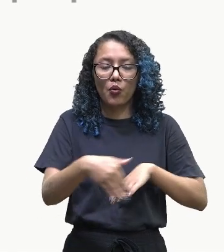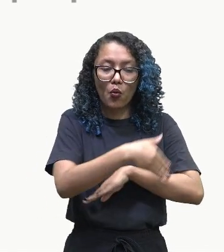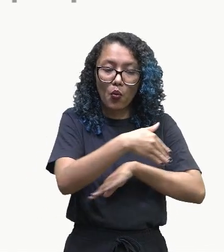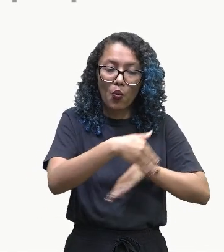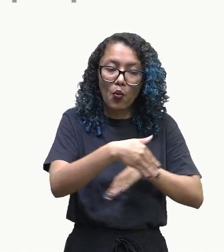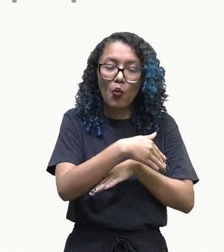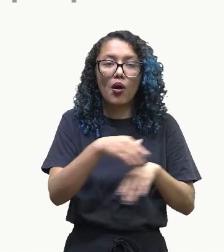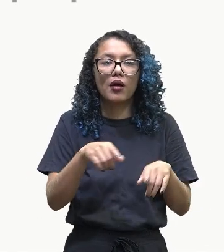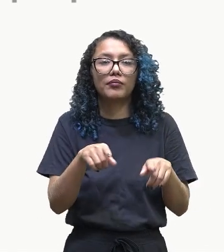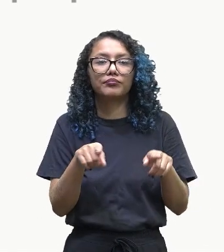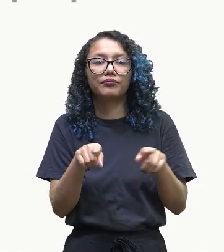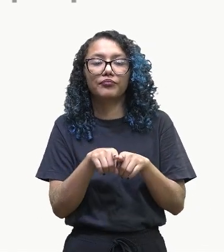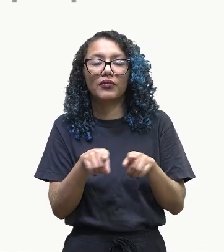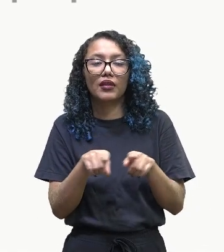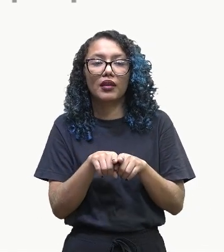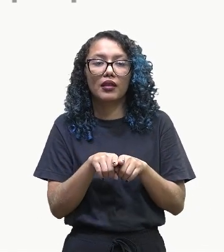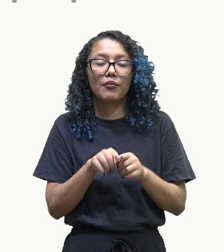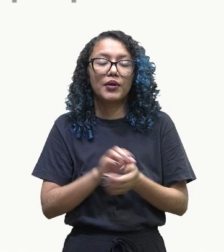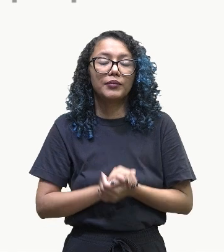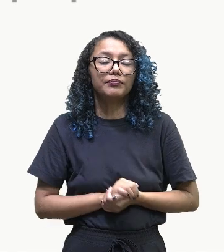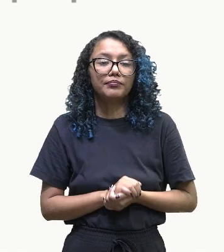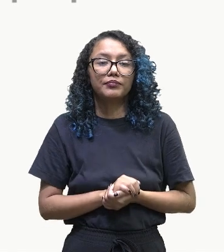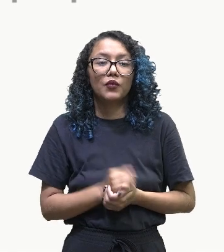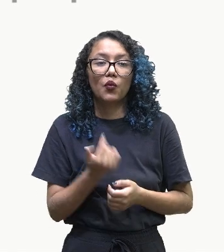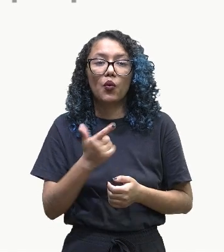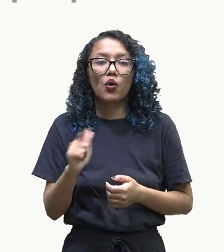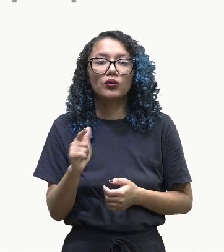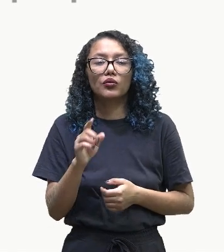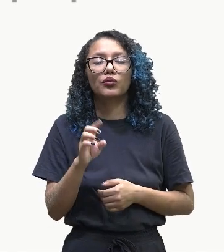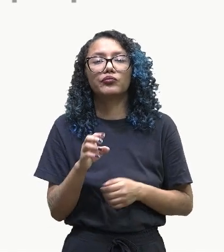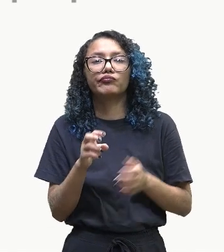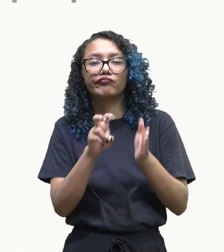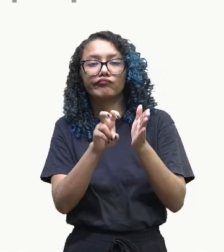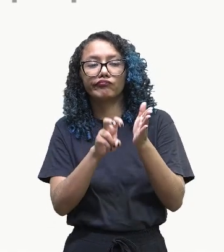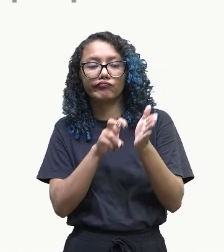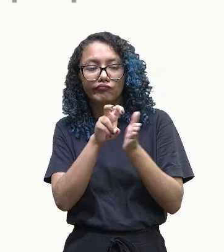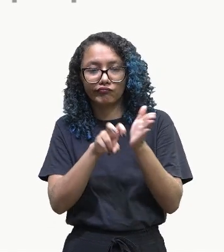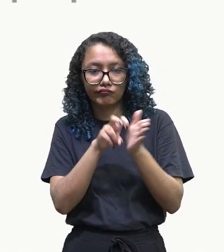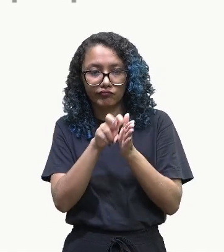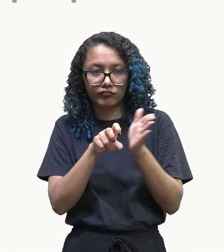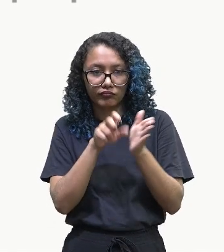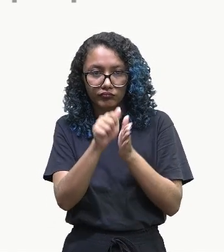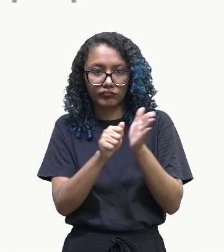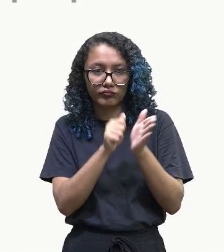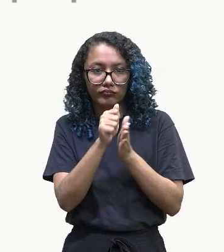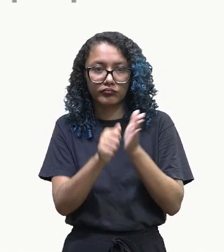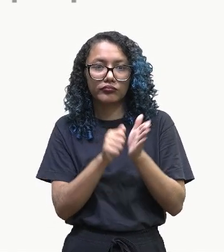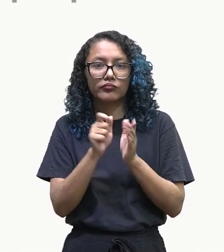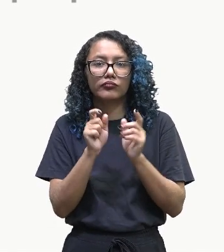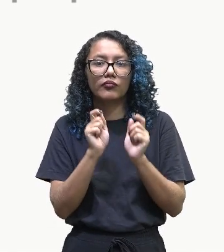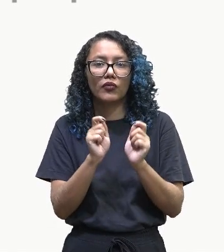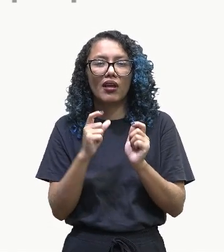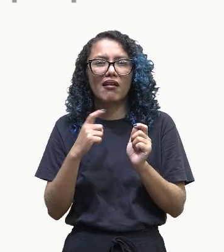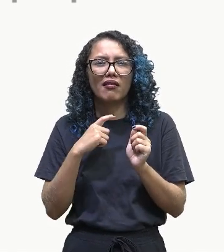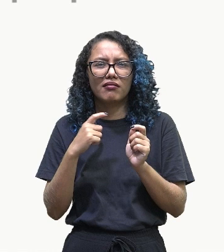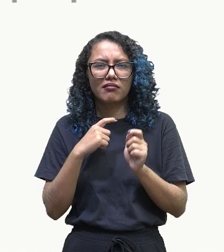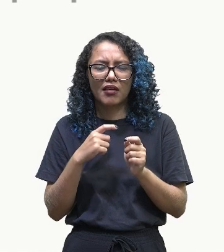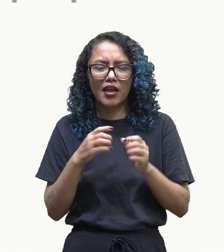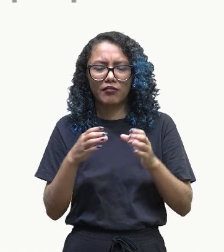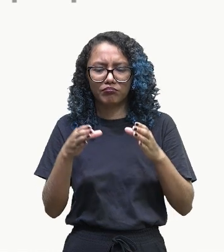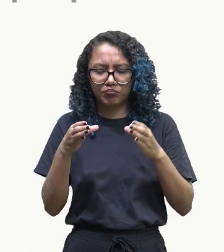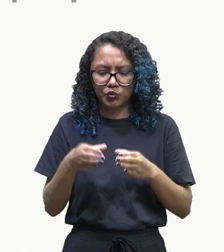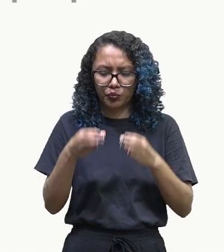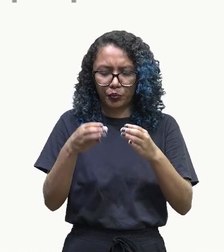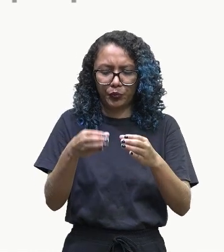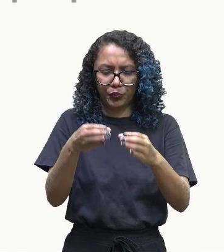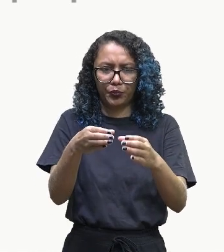né? Agora, por exemplo, o trem é um transporte formado por uma série de vagões e arrastrado